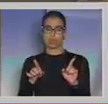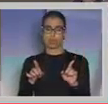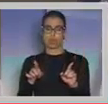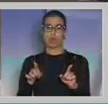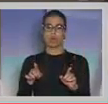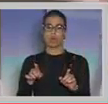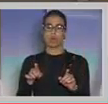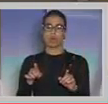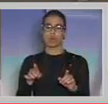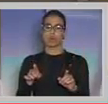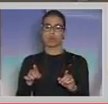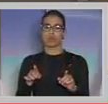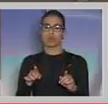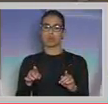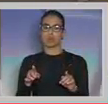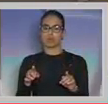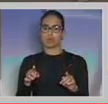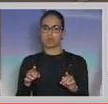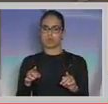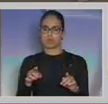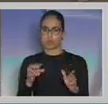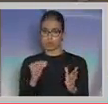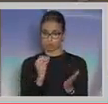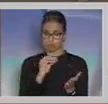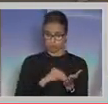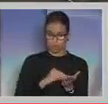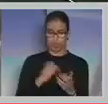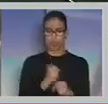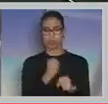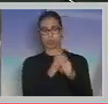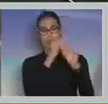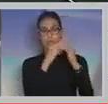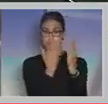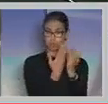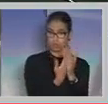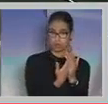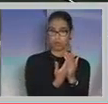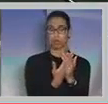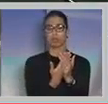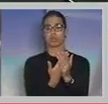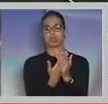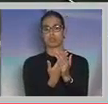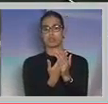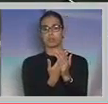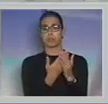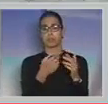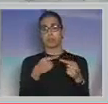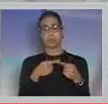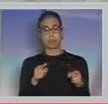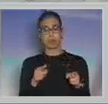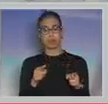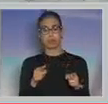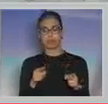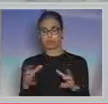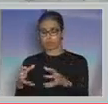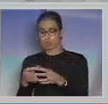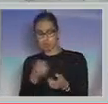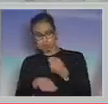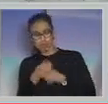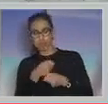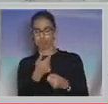estado tem que construir escolas de Ensino Fundamental e de Ensino Médio Mas não a essa